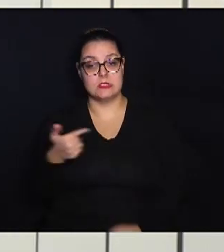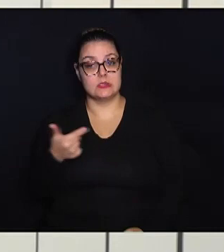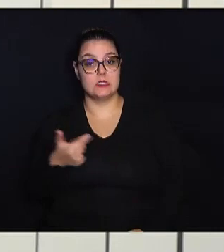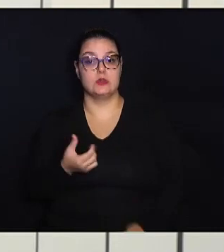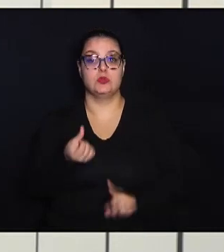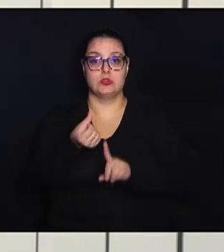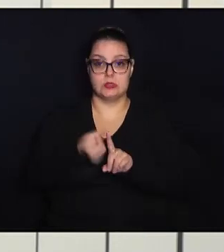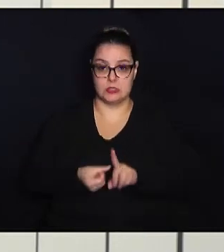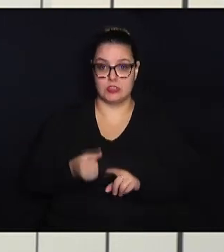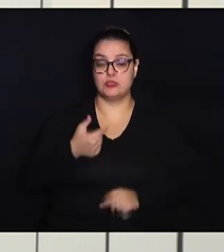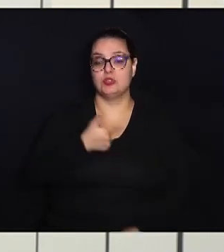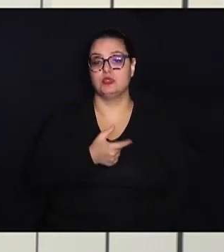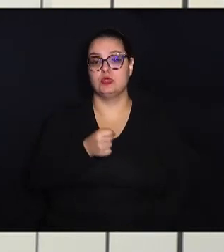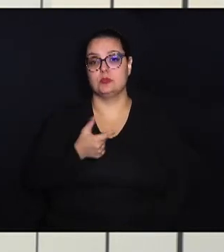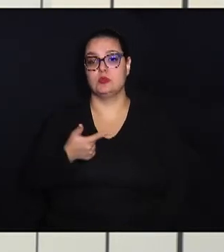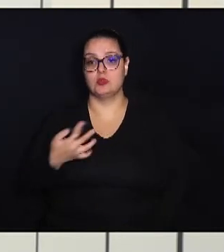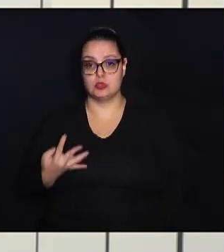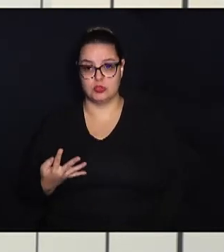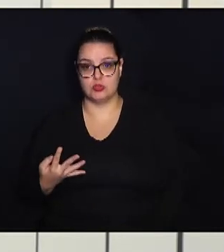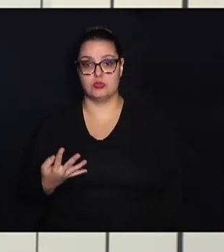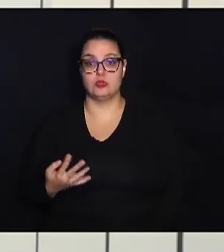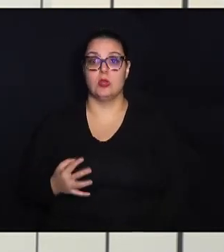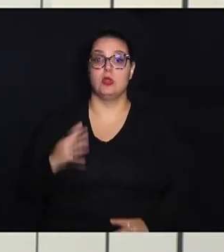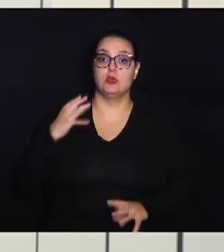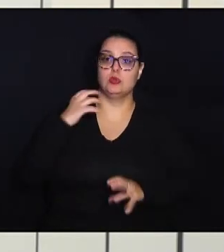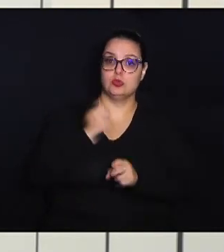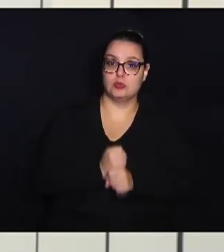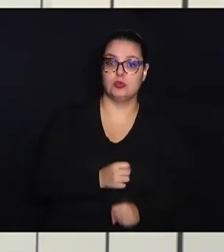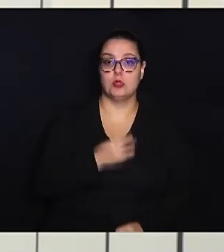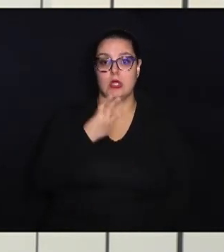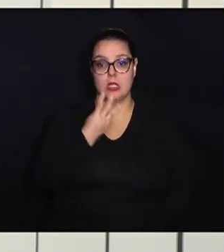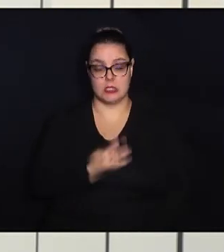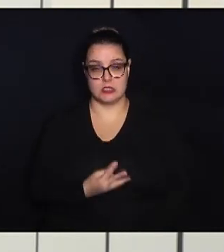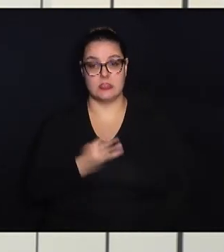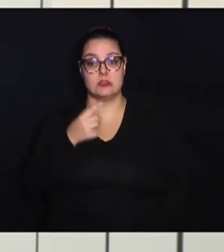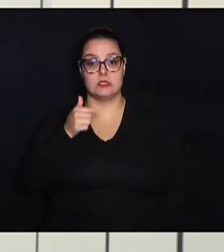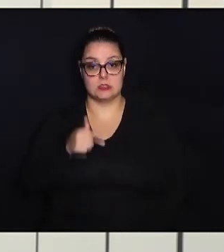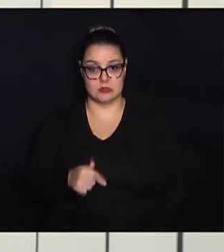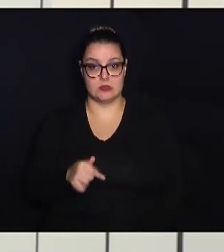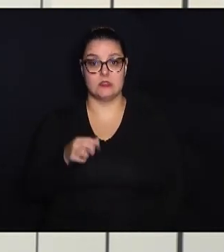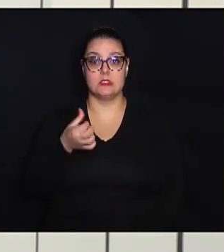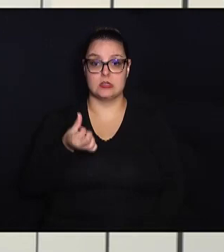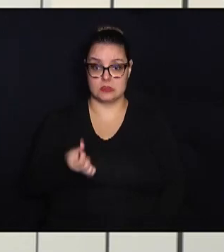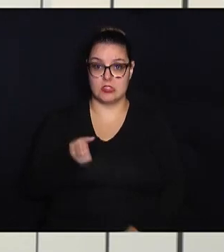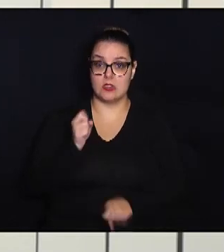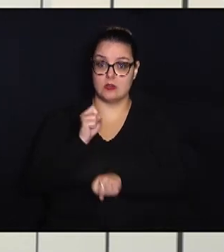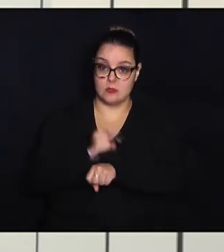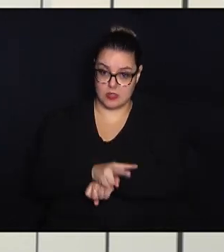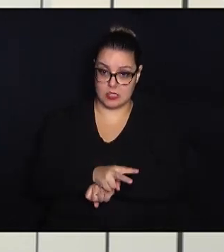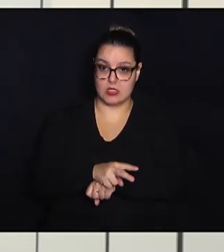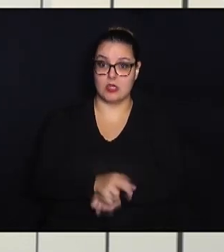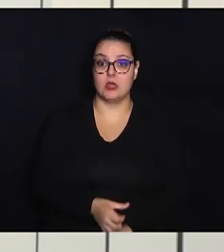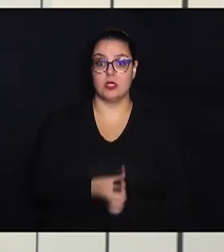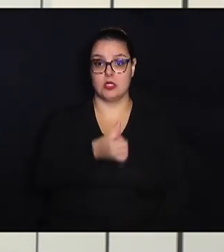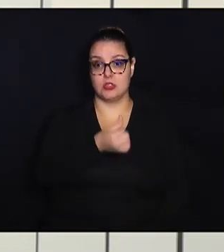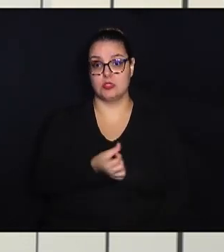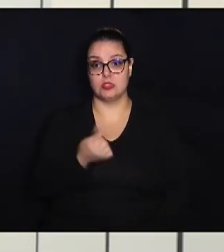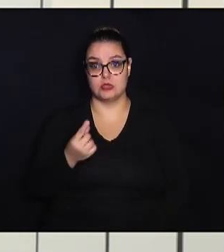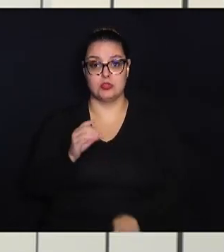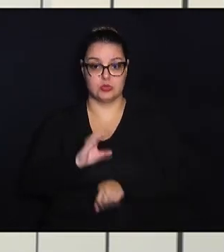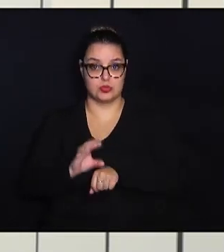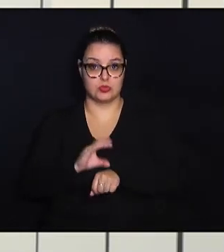de 2024 são ao todo 376 vagas em 61 cursos